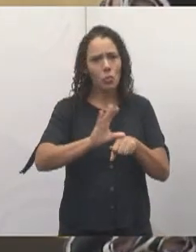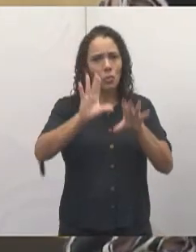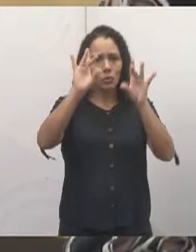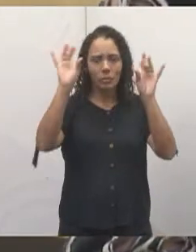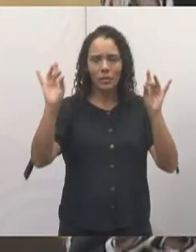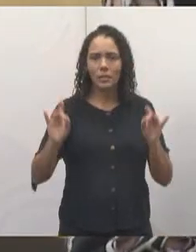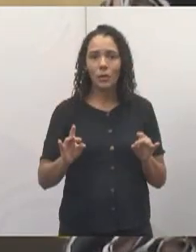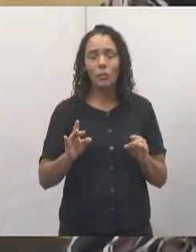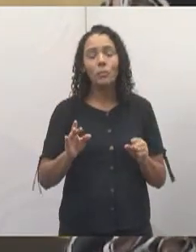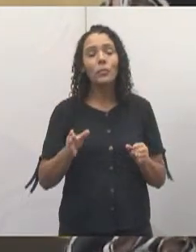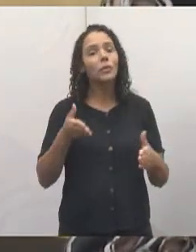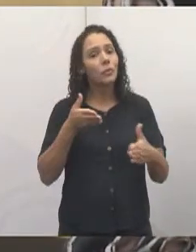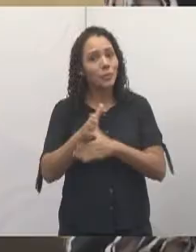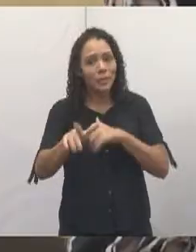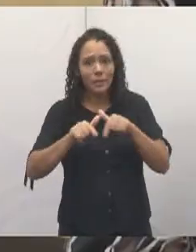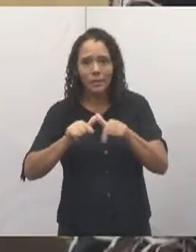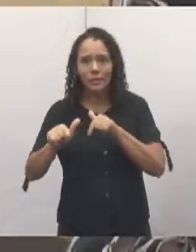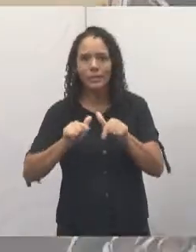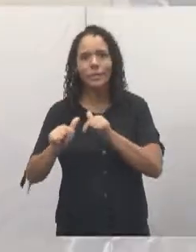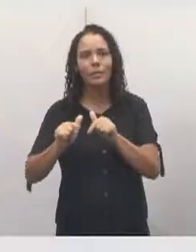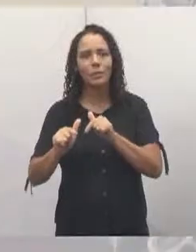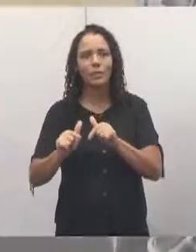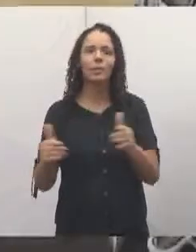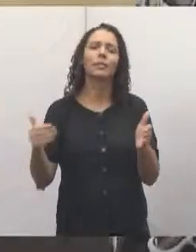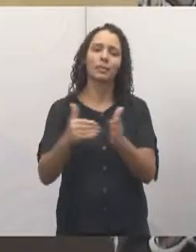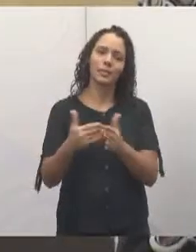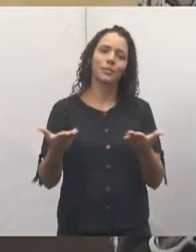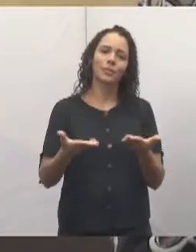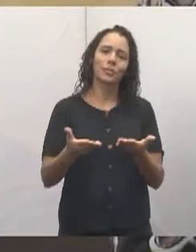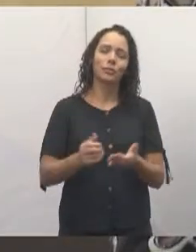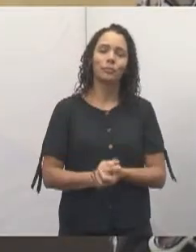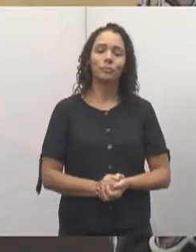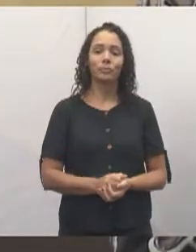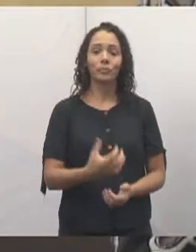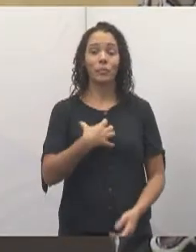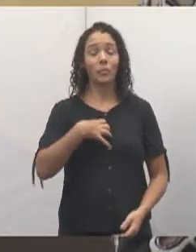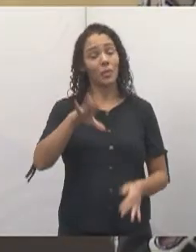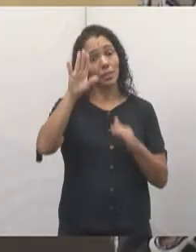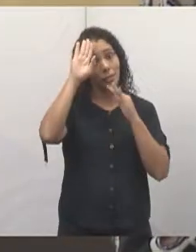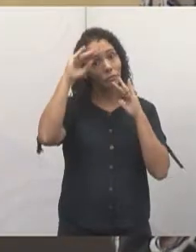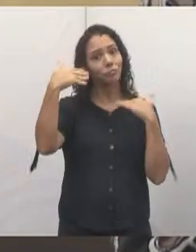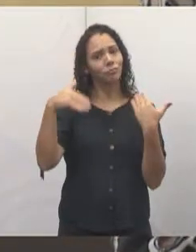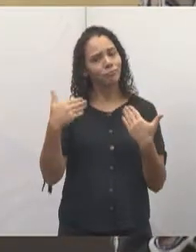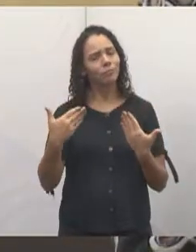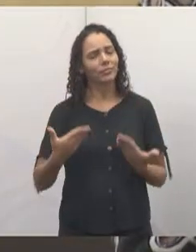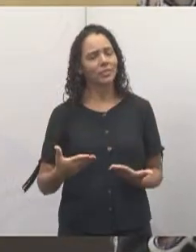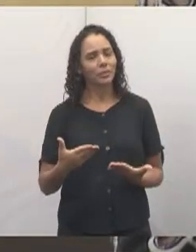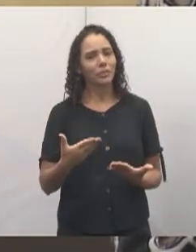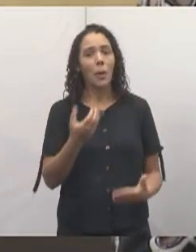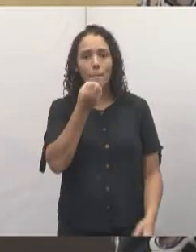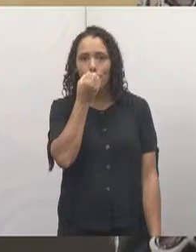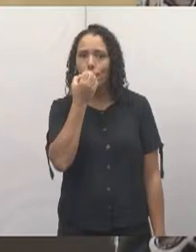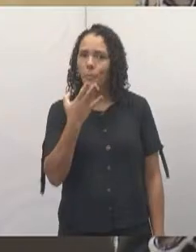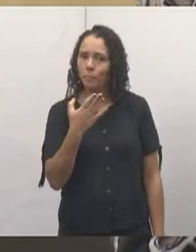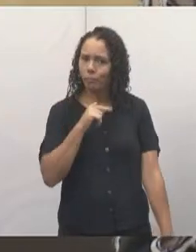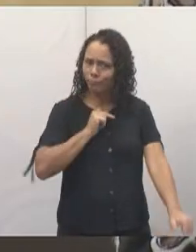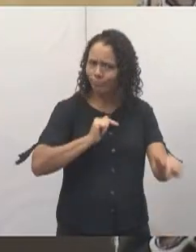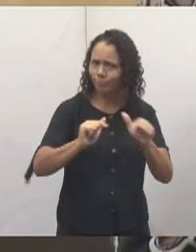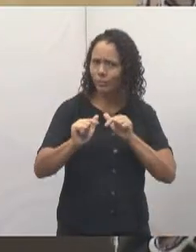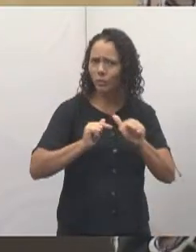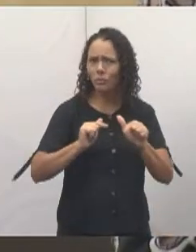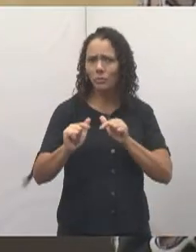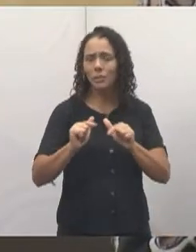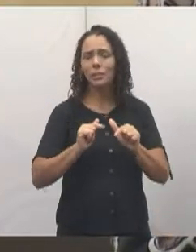na área e acabou que eu estou nela até hoje. É uma grande honra, eu acho assim muito bom. É um trabalho,